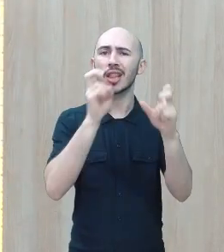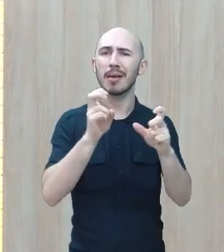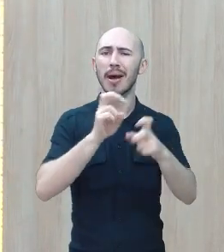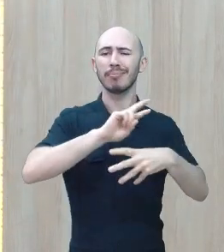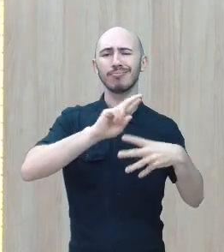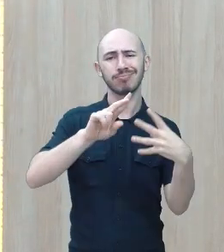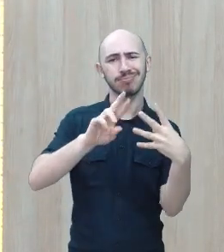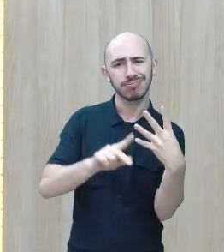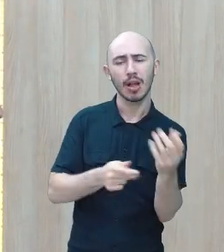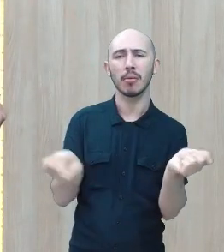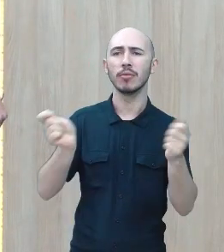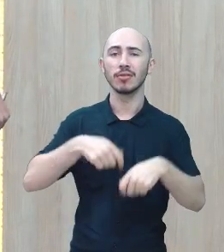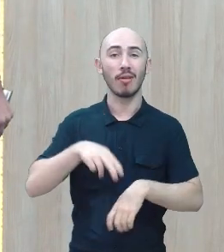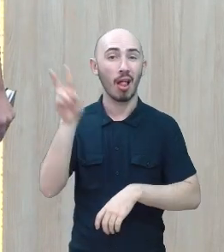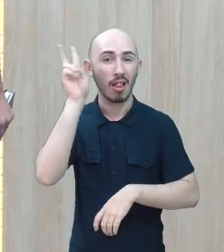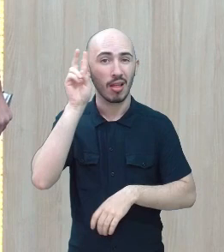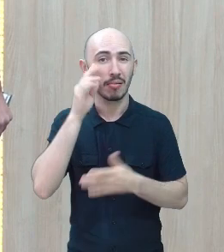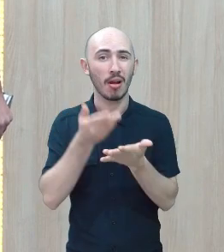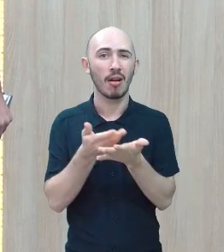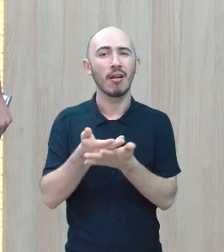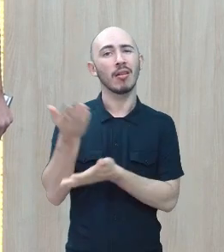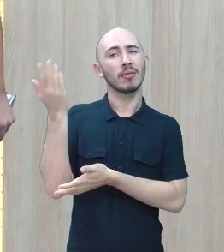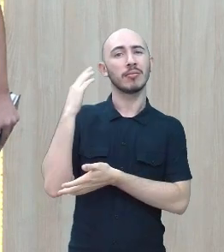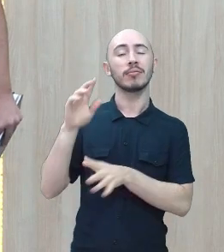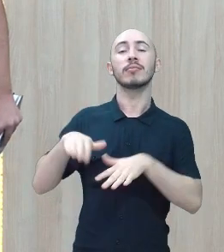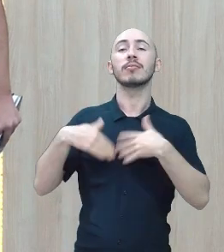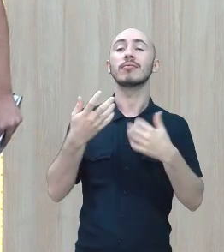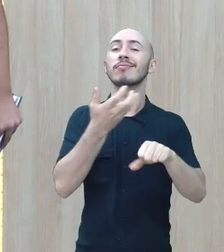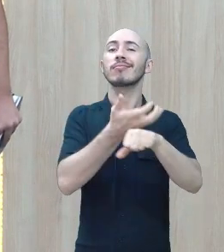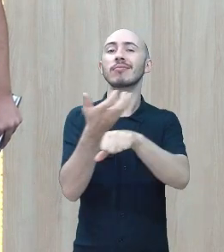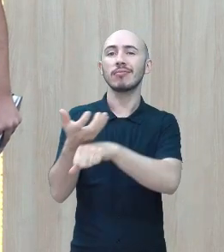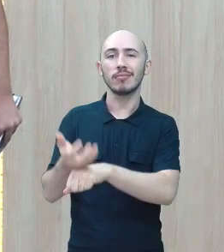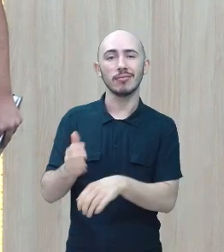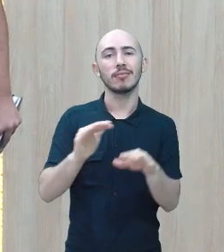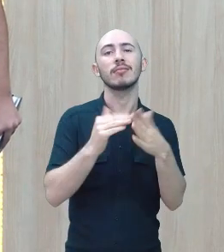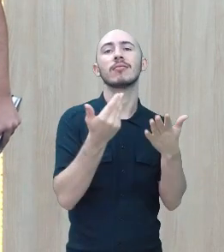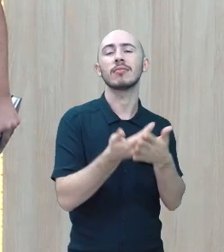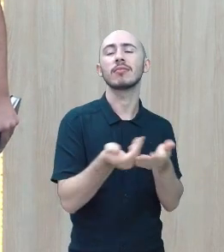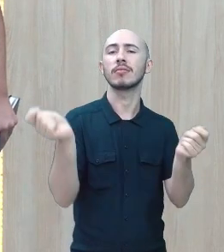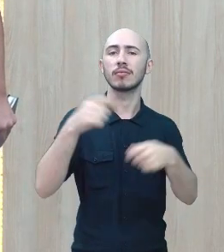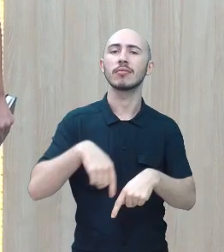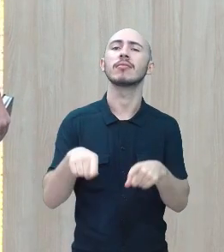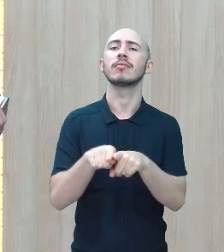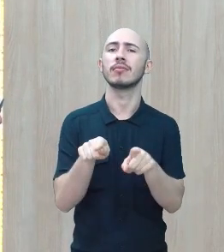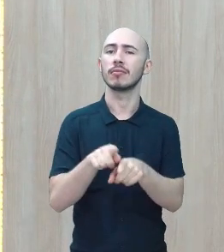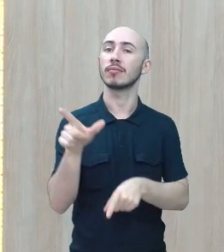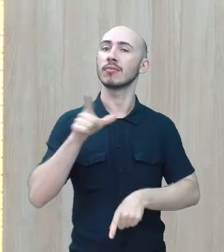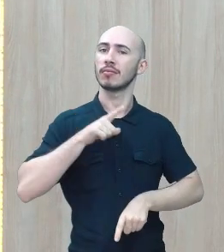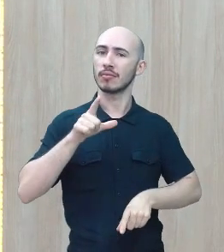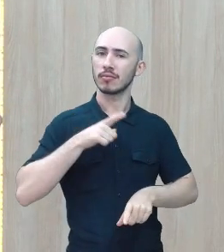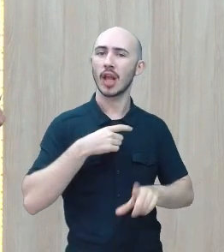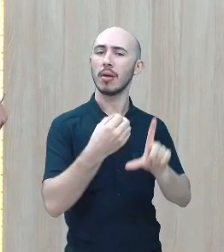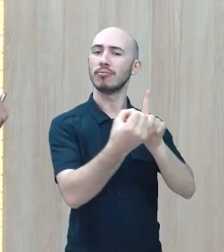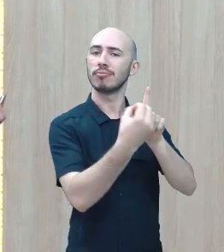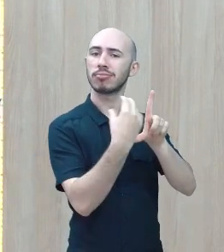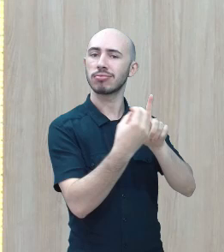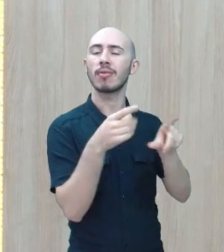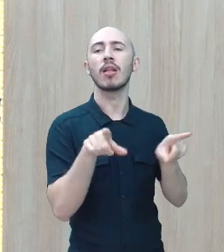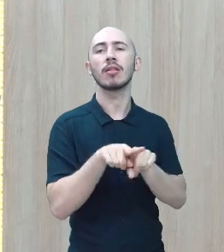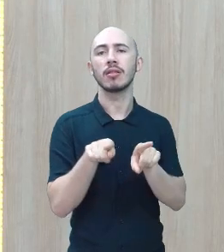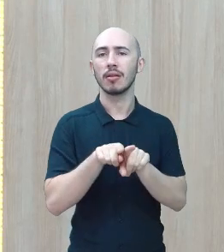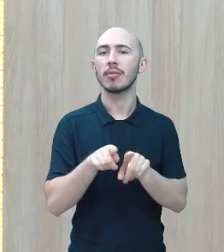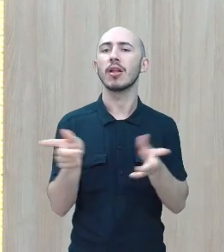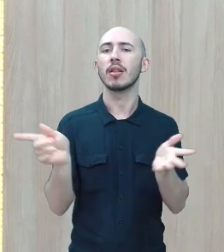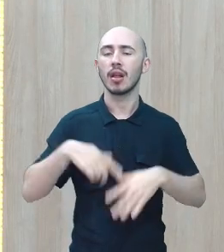passada eu falei sobre matérias escolares, que vocês também podem aprender através de tutoriais, vocês podem aprender a fazer